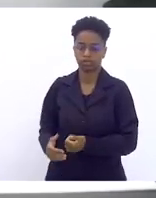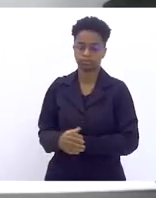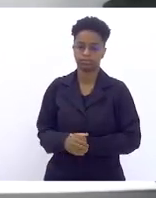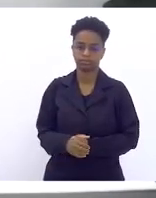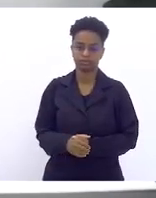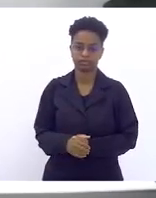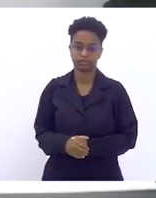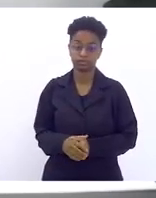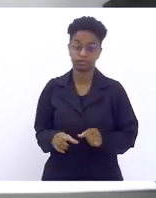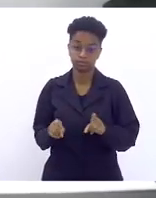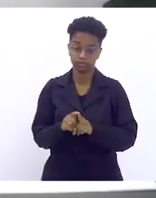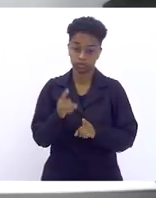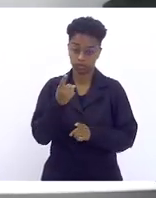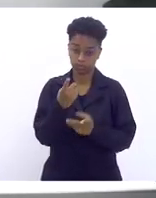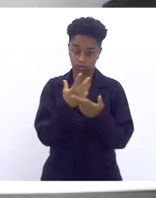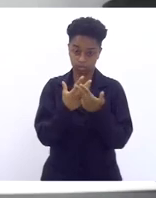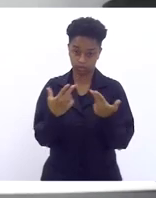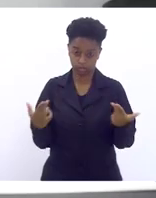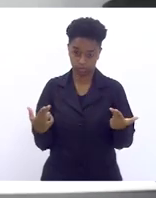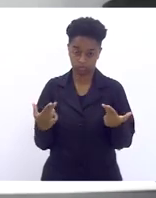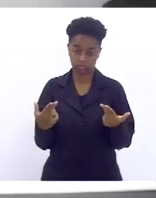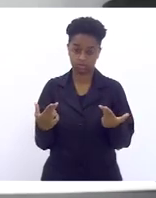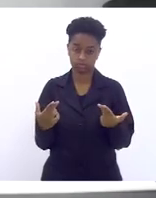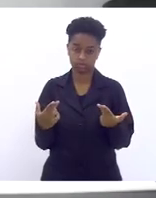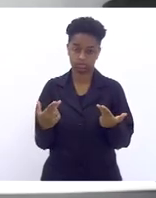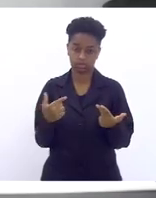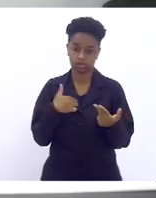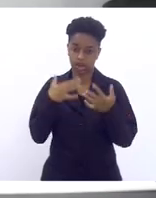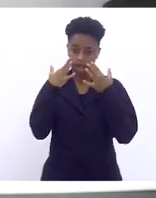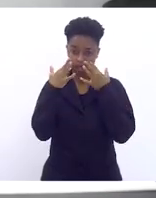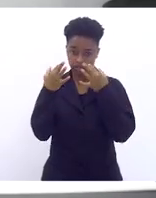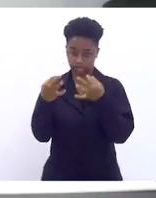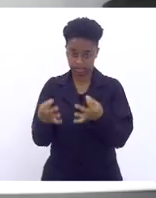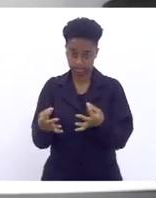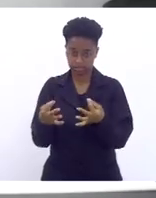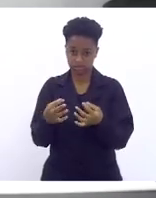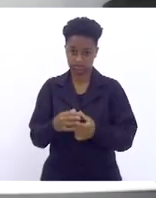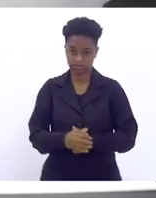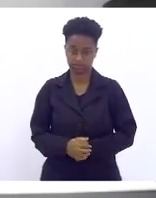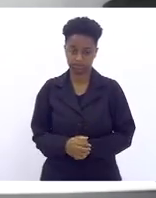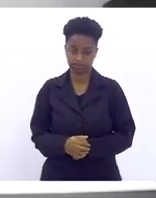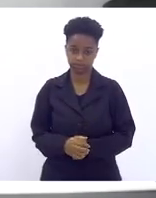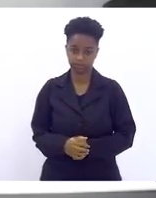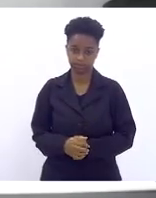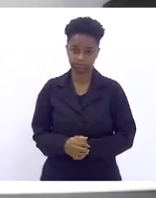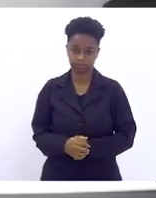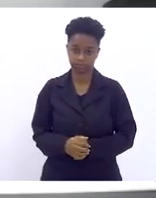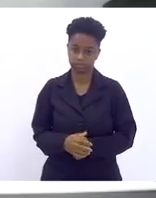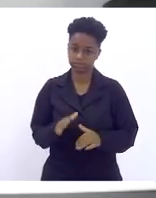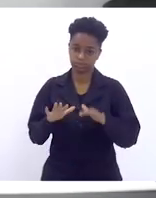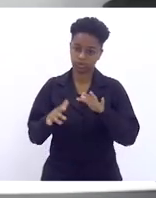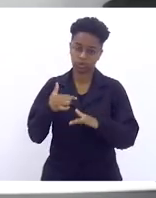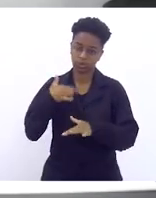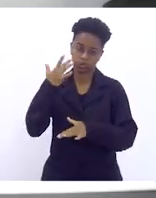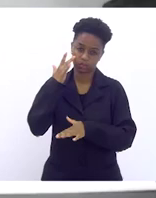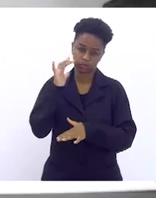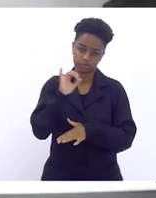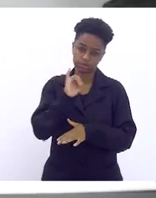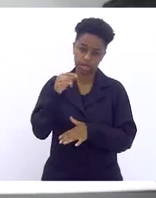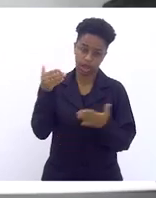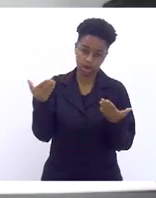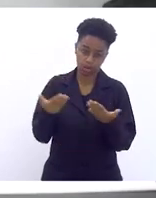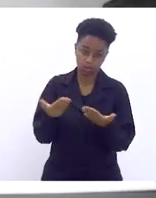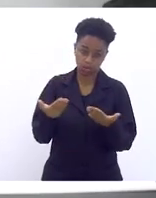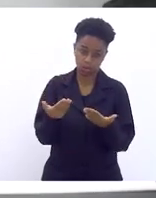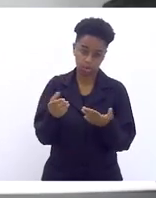um ponto que me chamou atenção aqui e talvez eu não sei se vai ser nesse momento